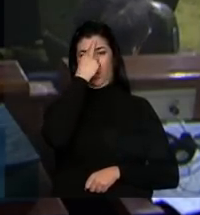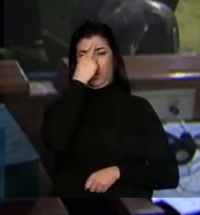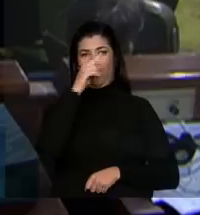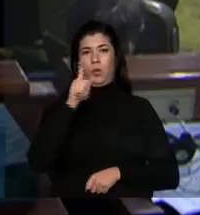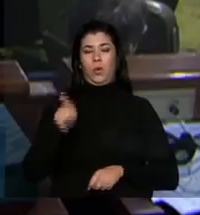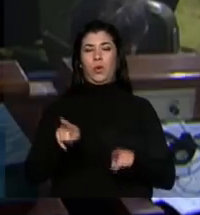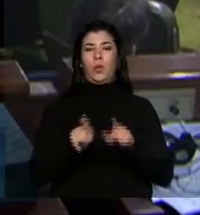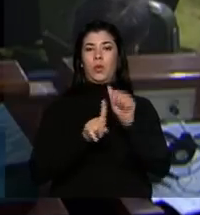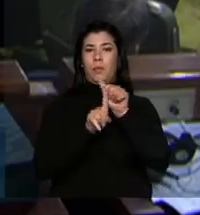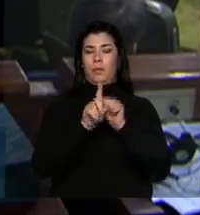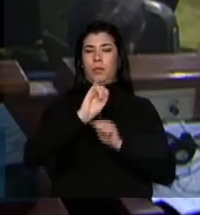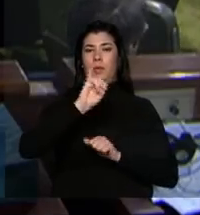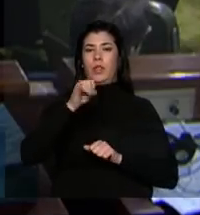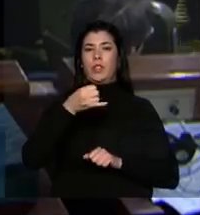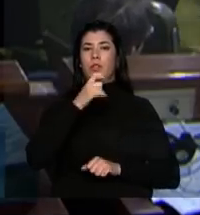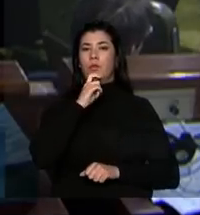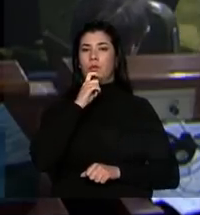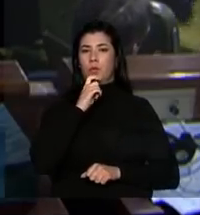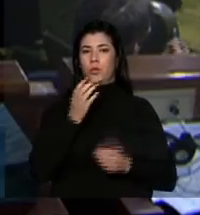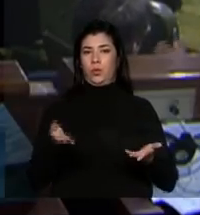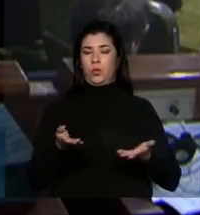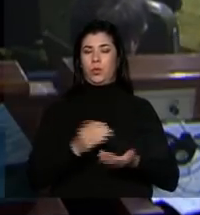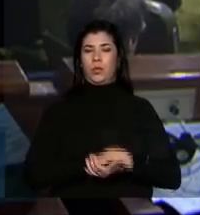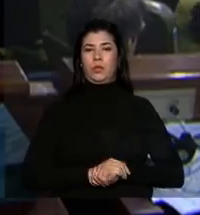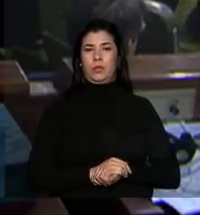ser o tema do encontro.